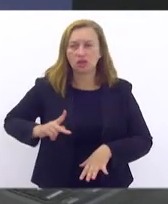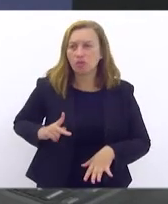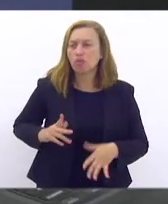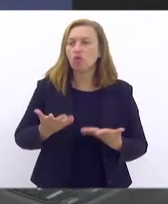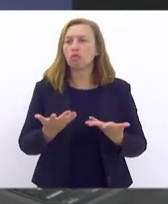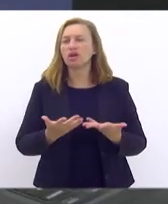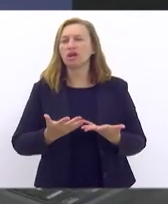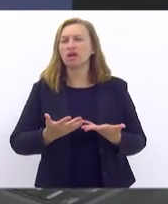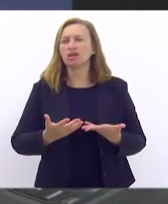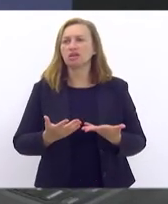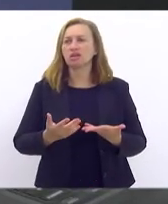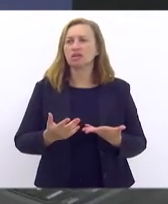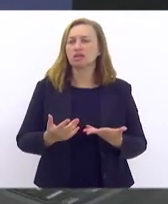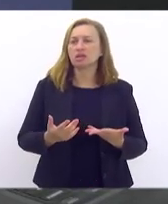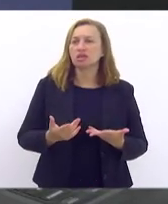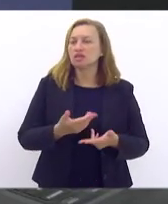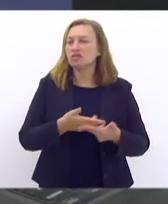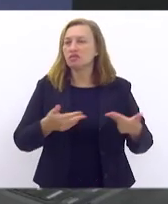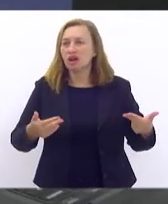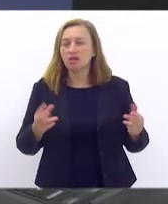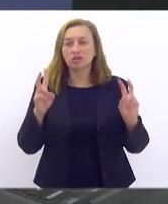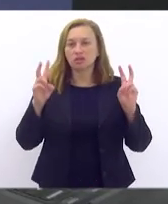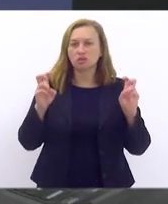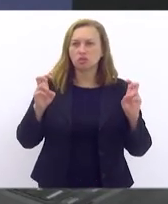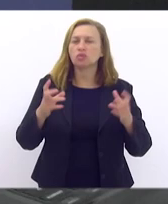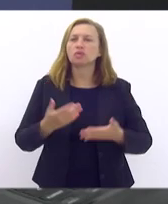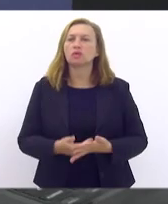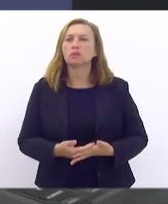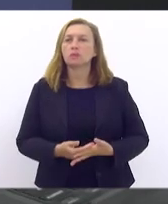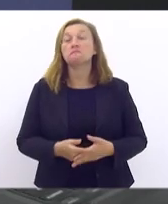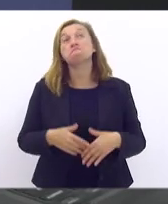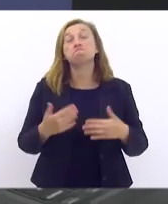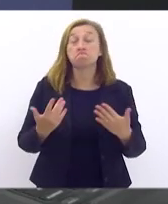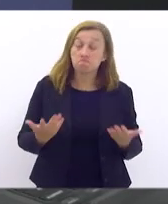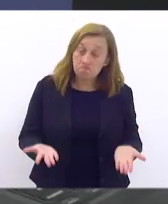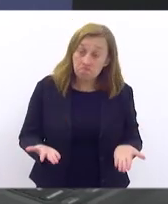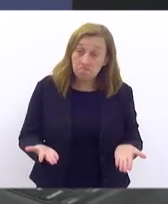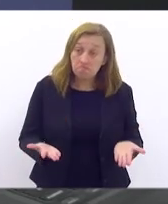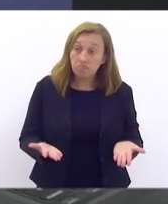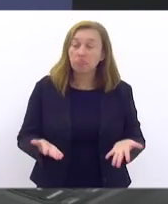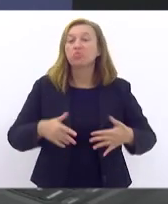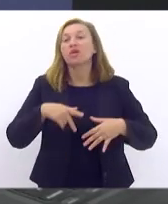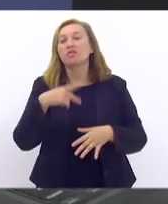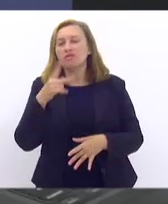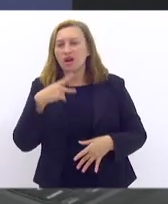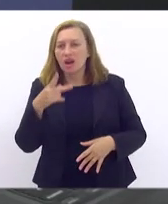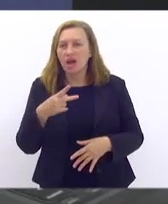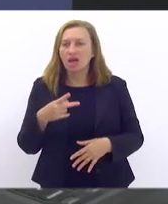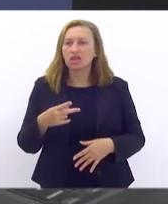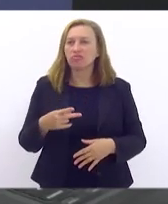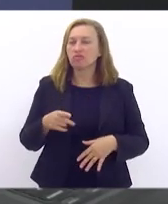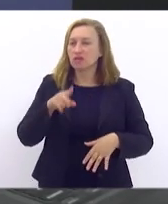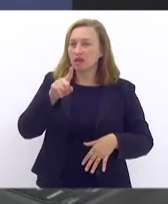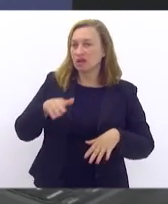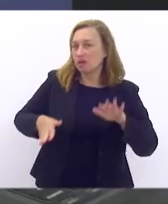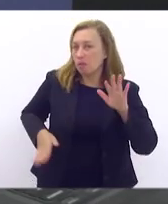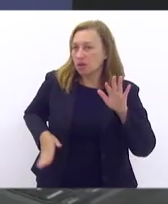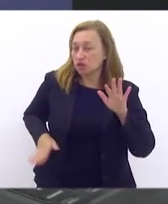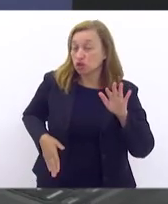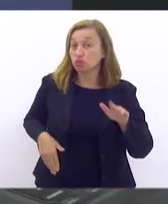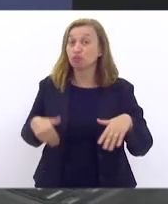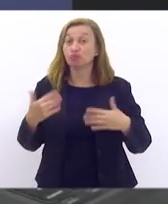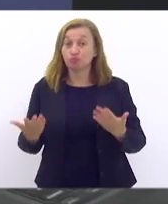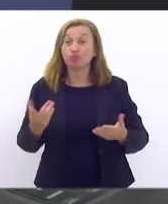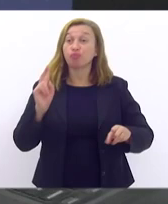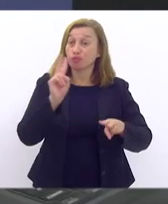está abarrotada de casos. E aí disseram que ele era traficante. Né, e